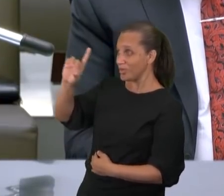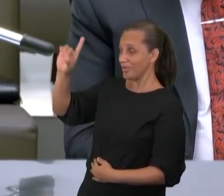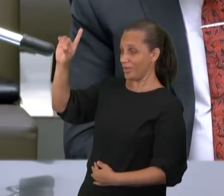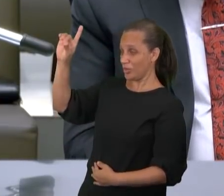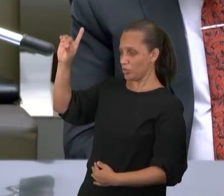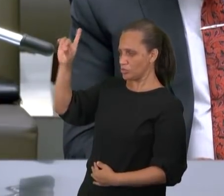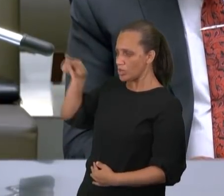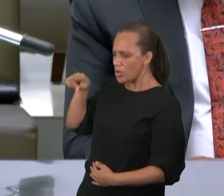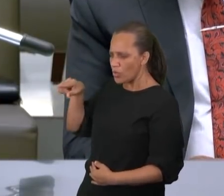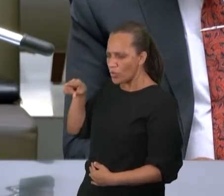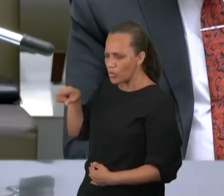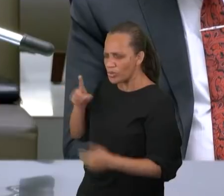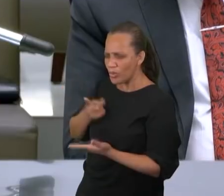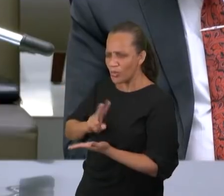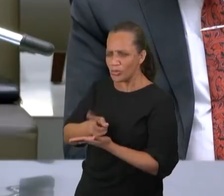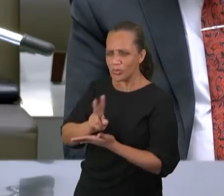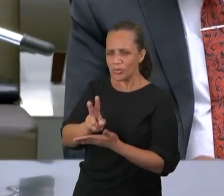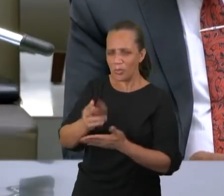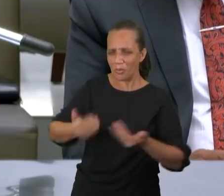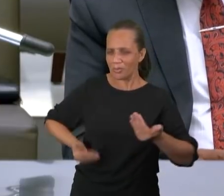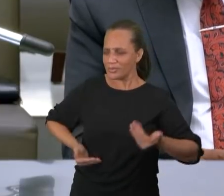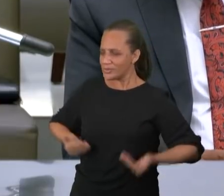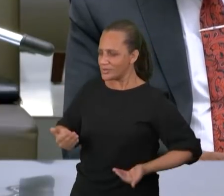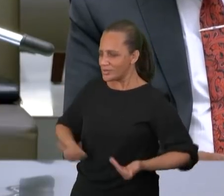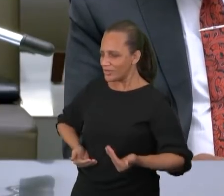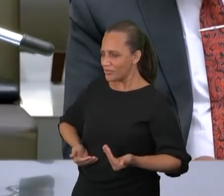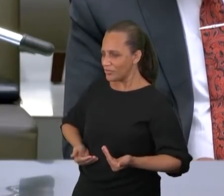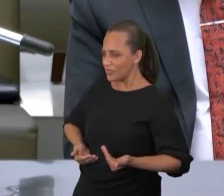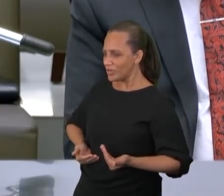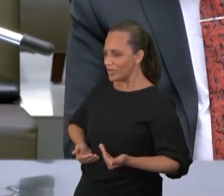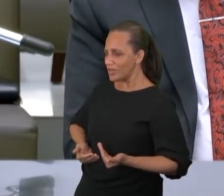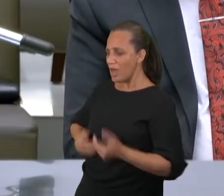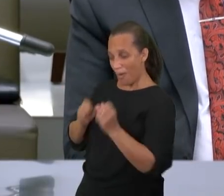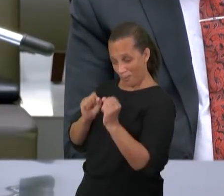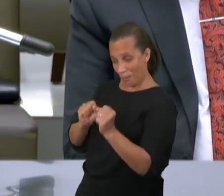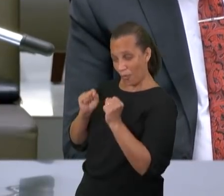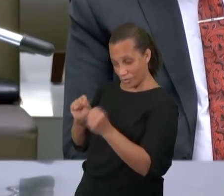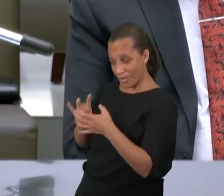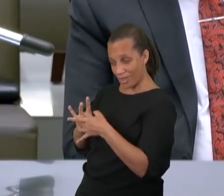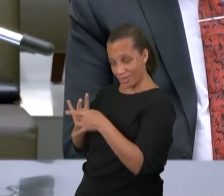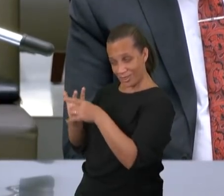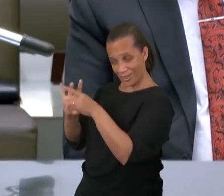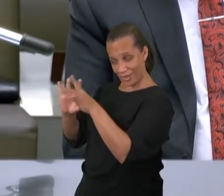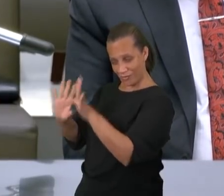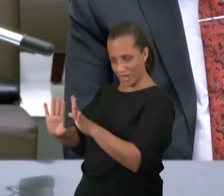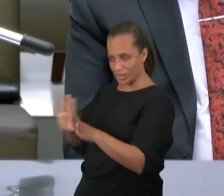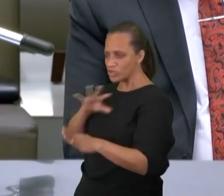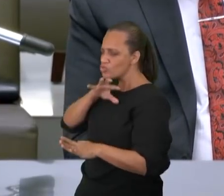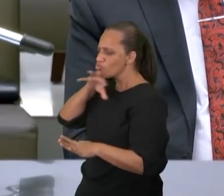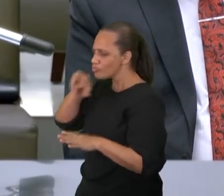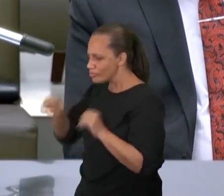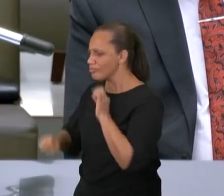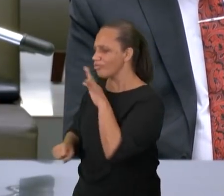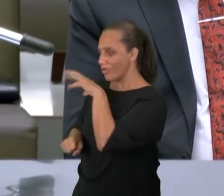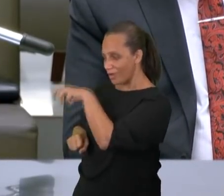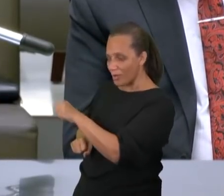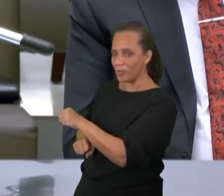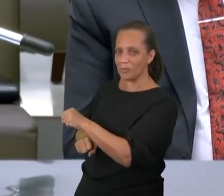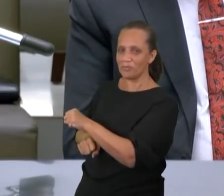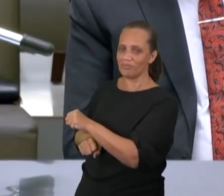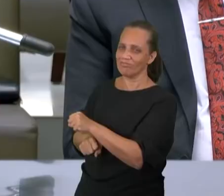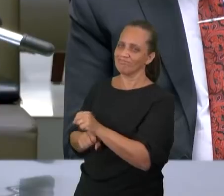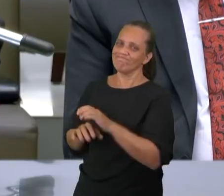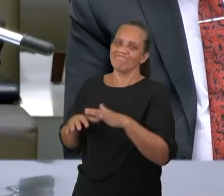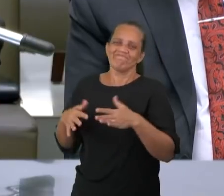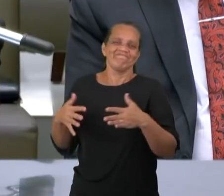a quem tu continuamente serves, tenha podido livrar-te dos leões? Oh,